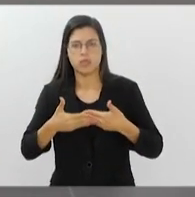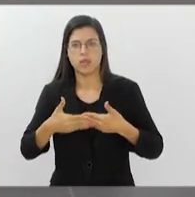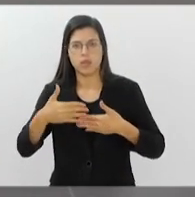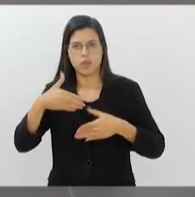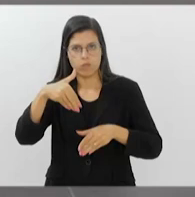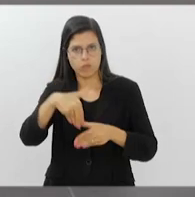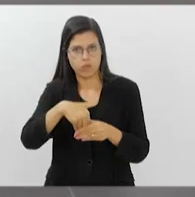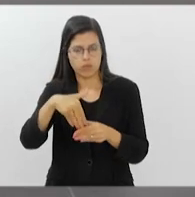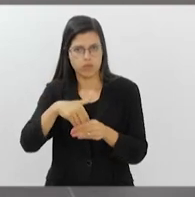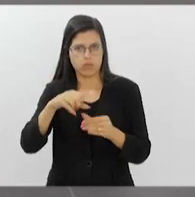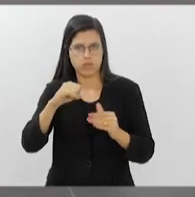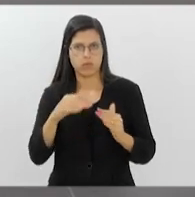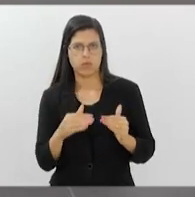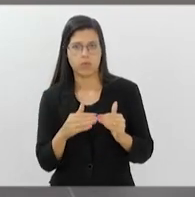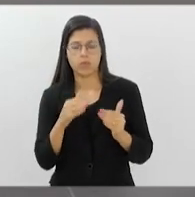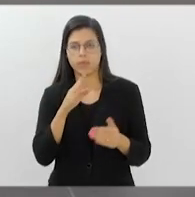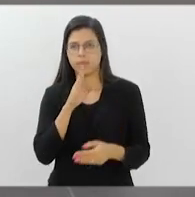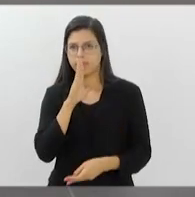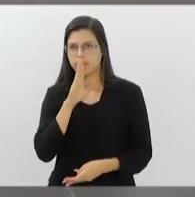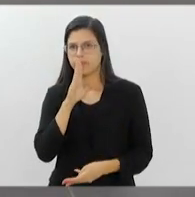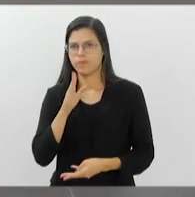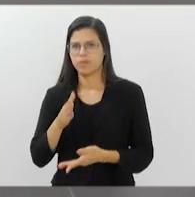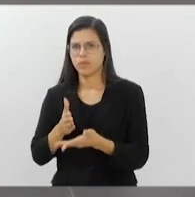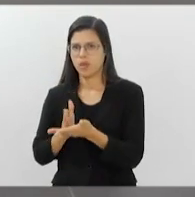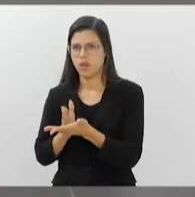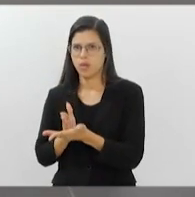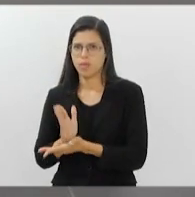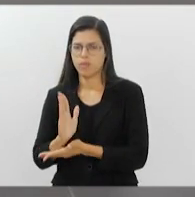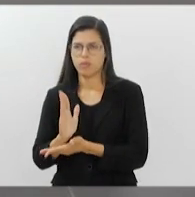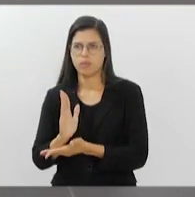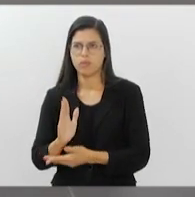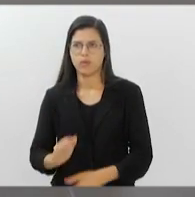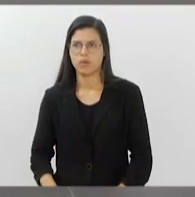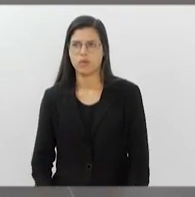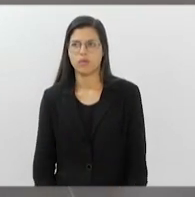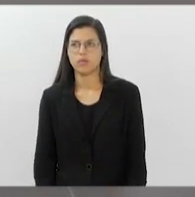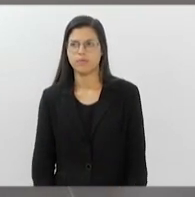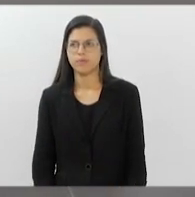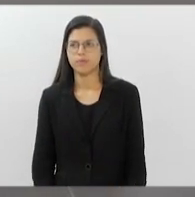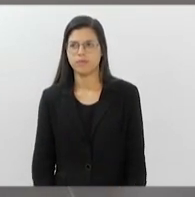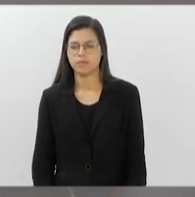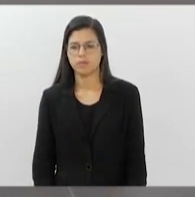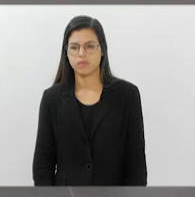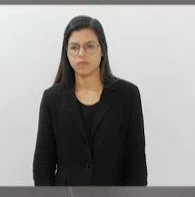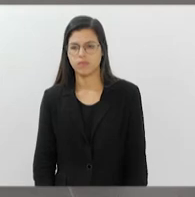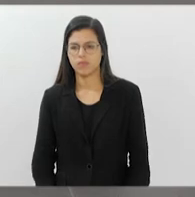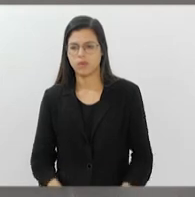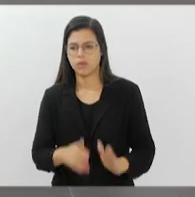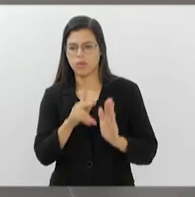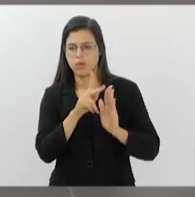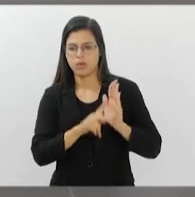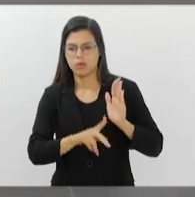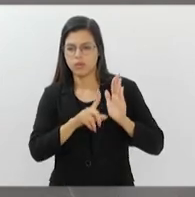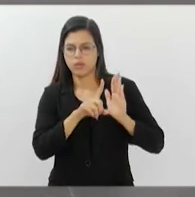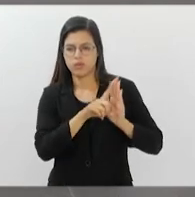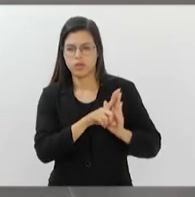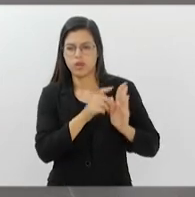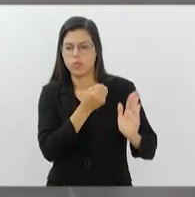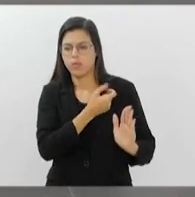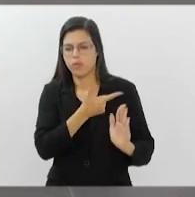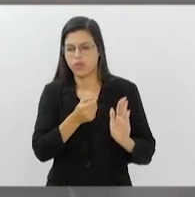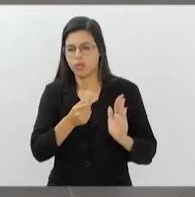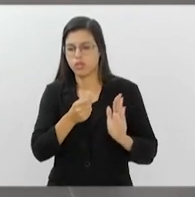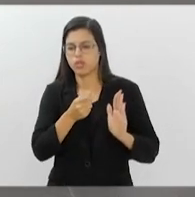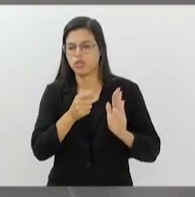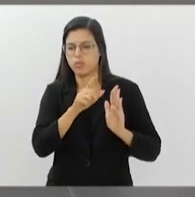encerrada a discussão. Em votação. Os senhores que acordam permaneçam como estão. Aprovado. 20 da pauta. Projeto